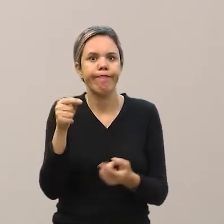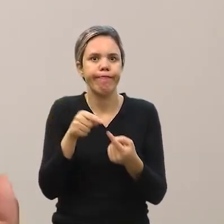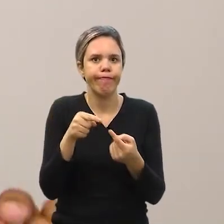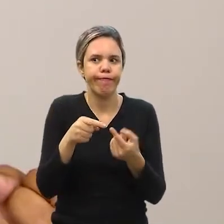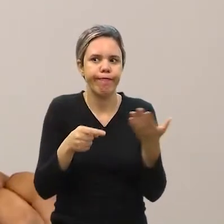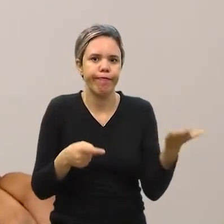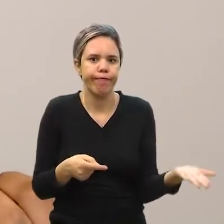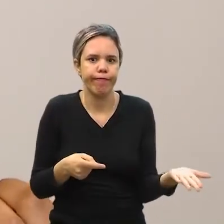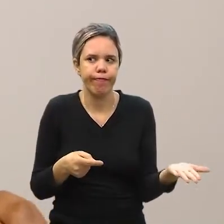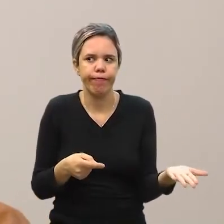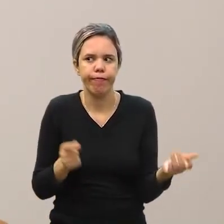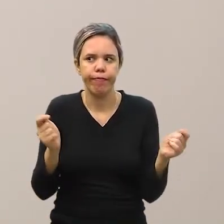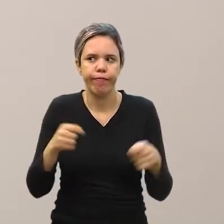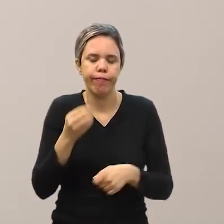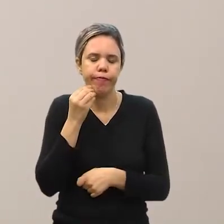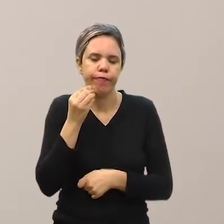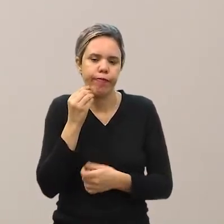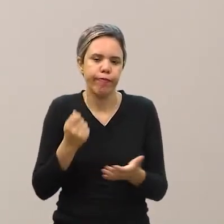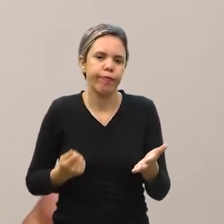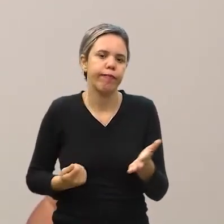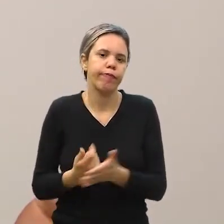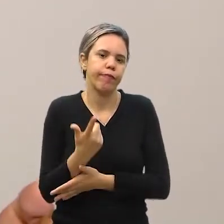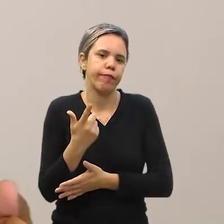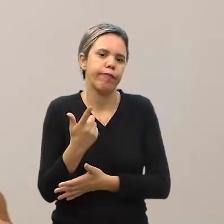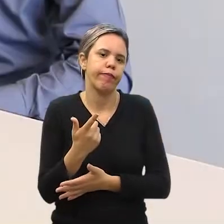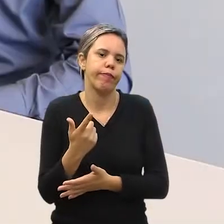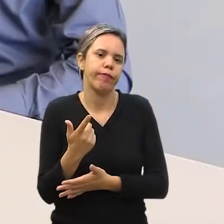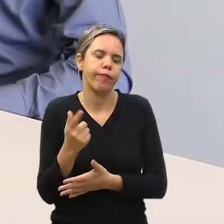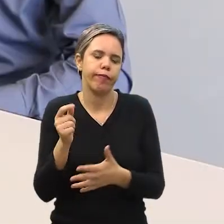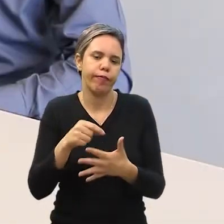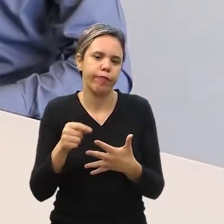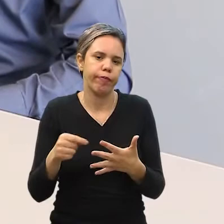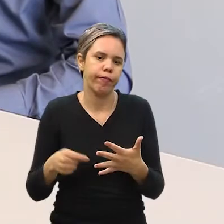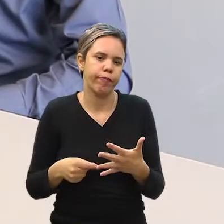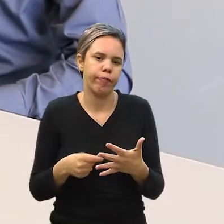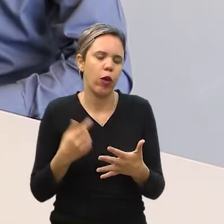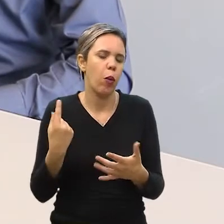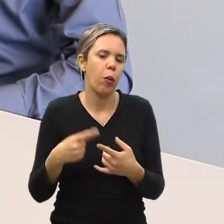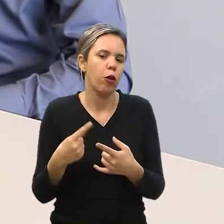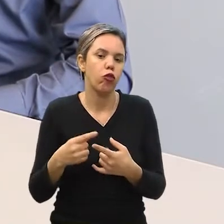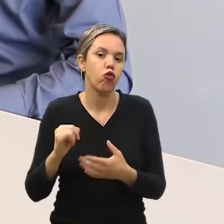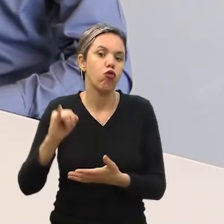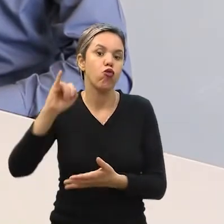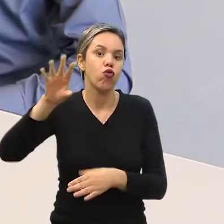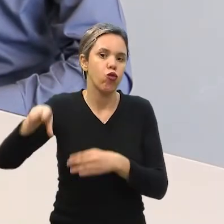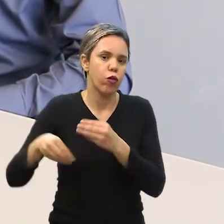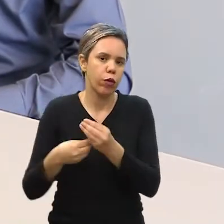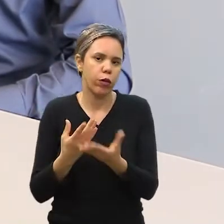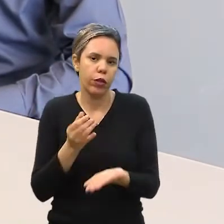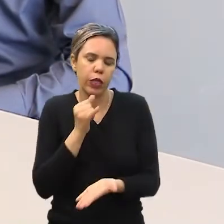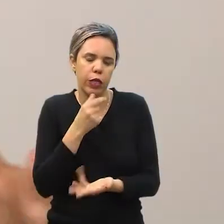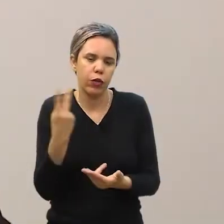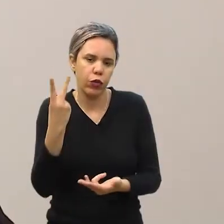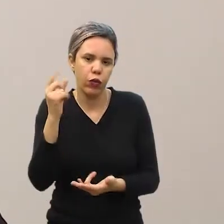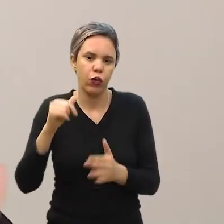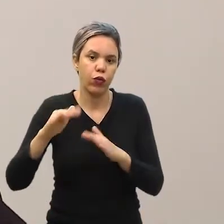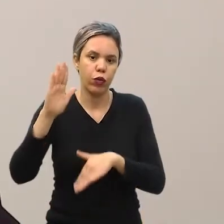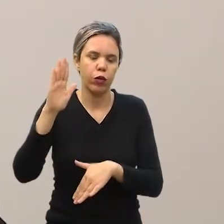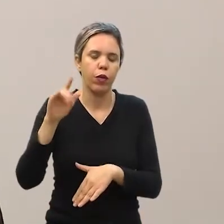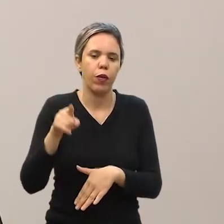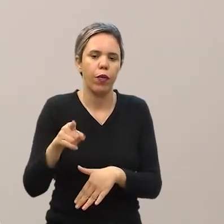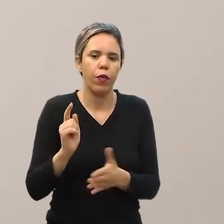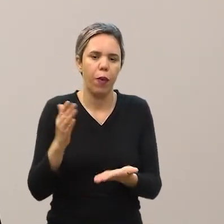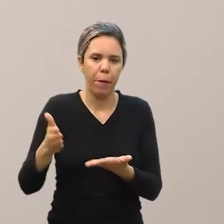necessário, quais são as possibilidades de pagamento, o que tem de juros embutidos, se for algo de um valor maior que você vai